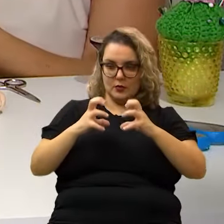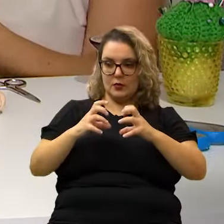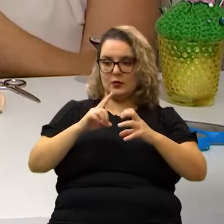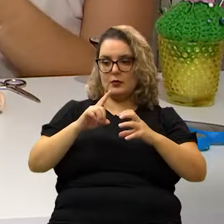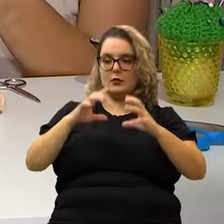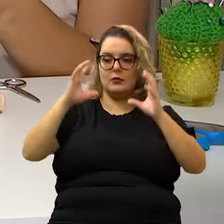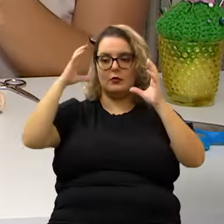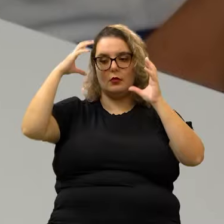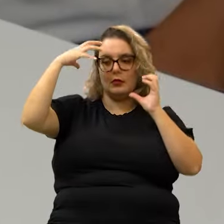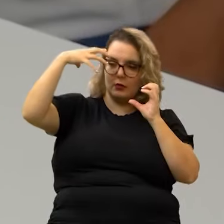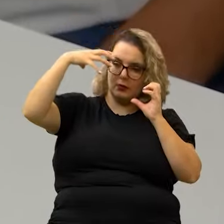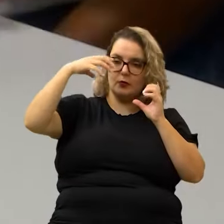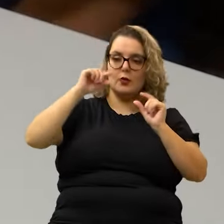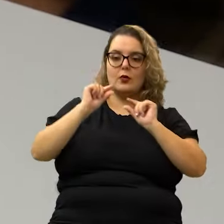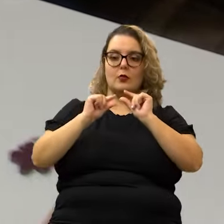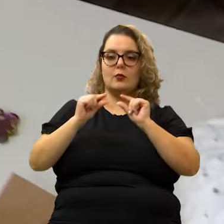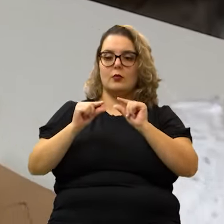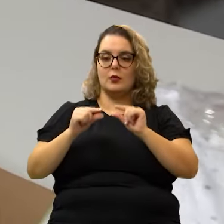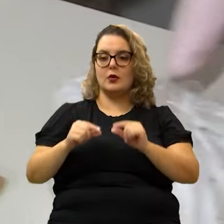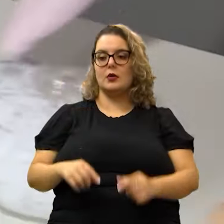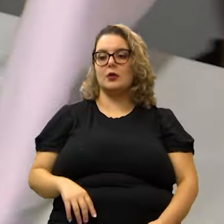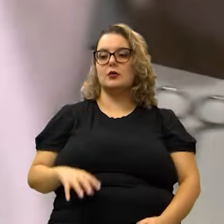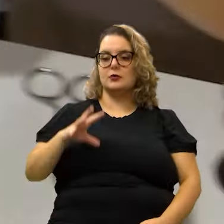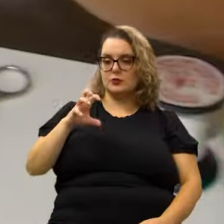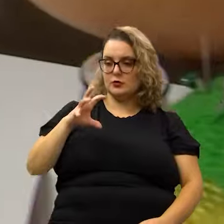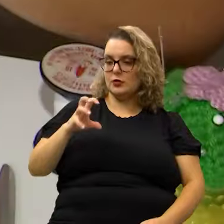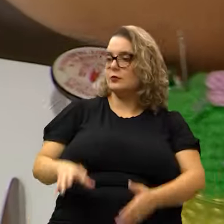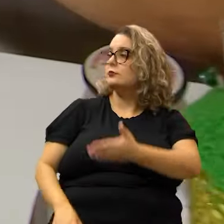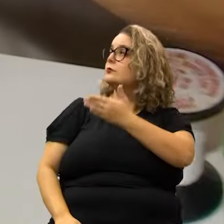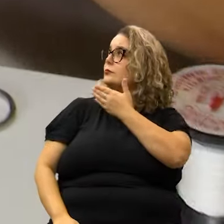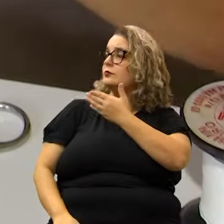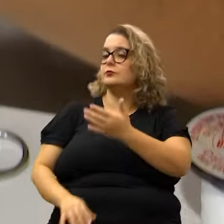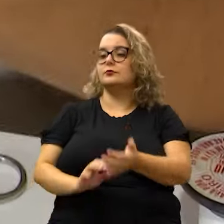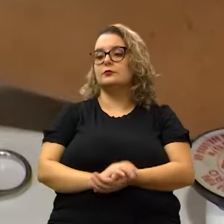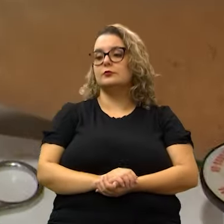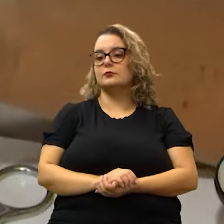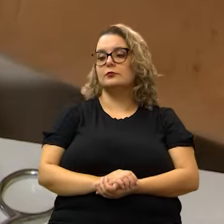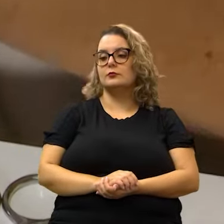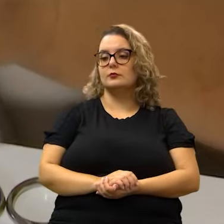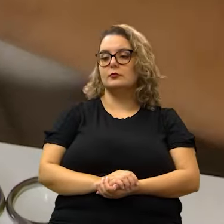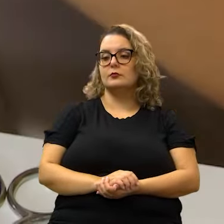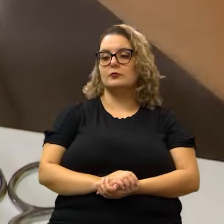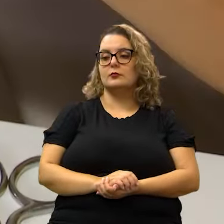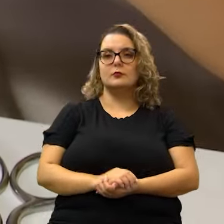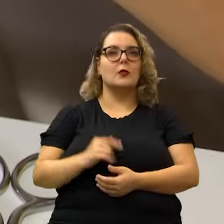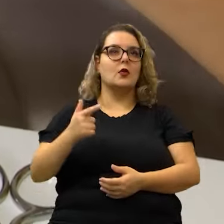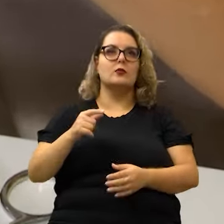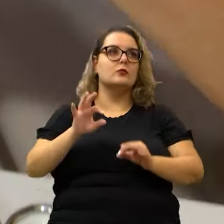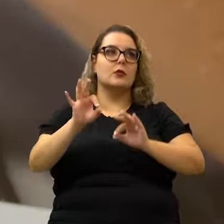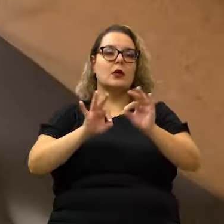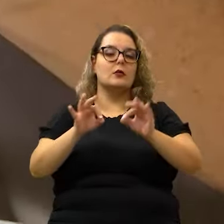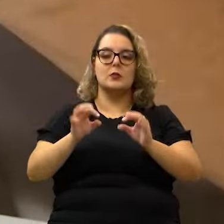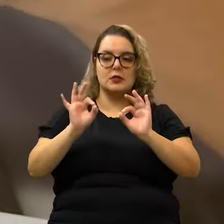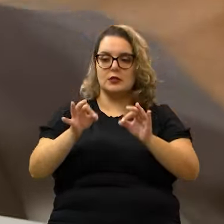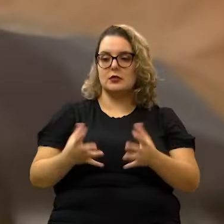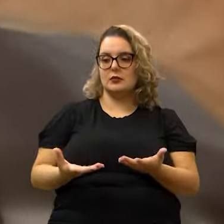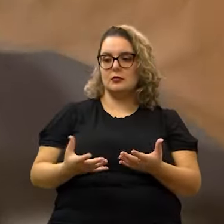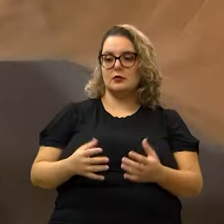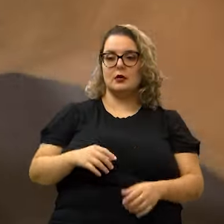tão caído, eu coloco um pouquinho de enchimento dentro dele. Aqui. Então eu vou colocando, também não tem uma medida exata, se eu quiser que ele fique